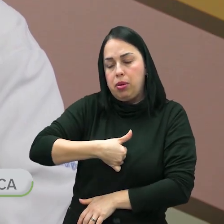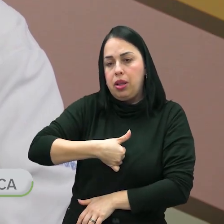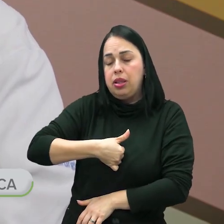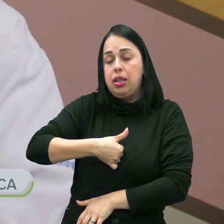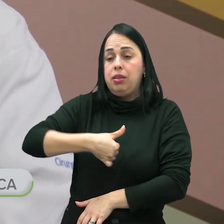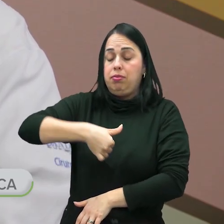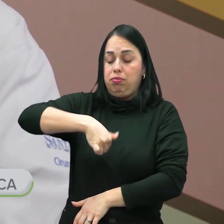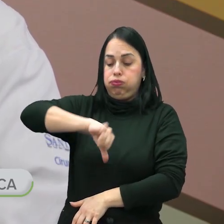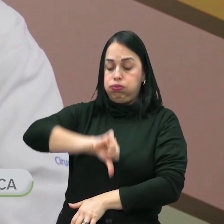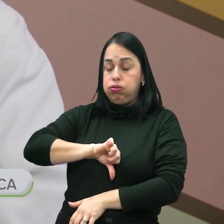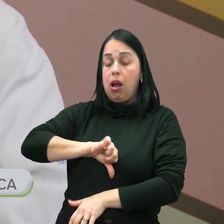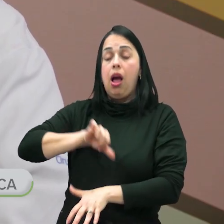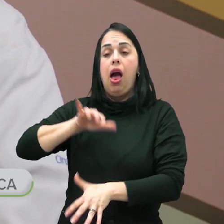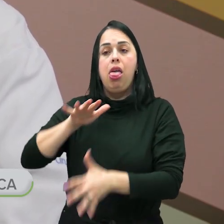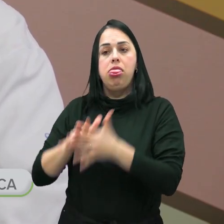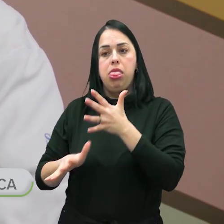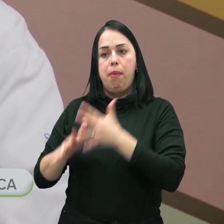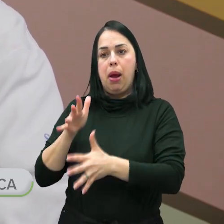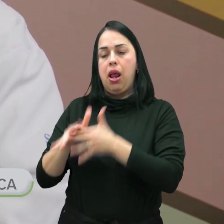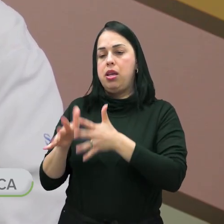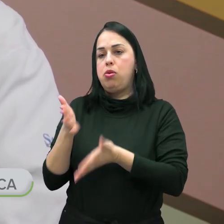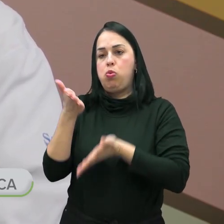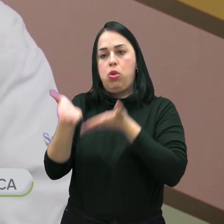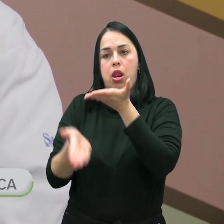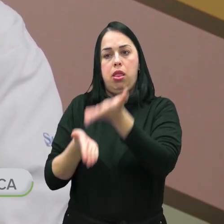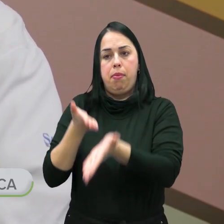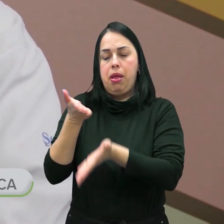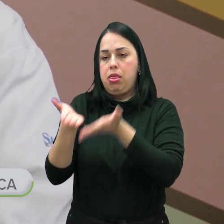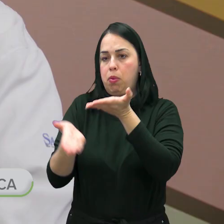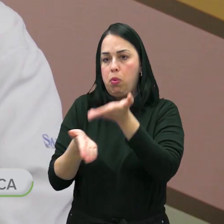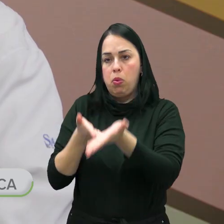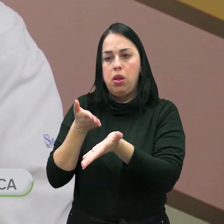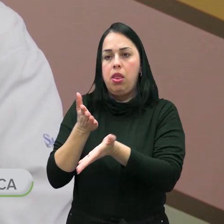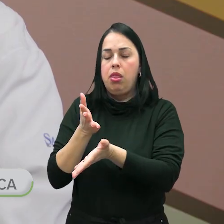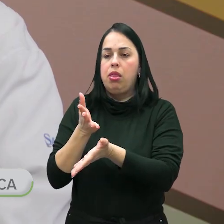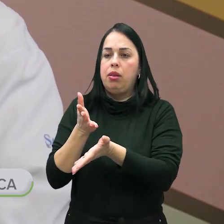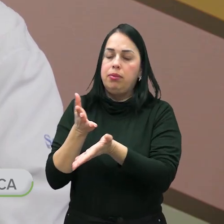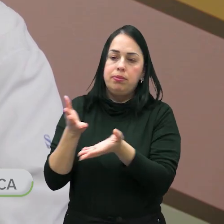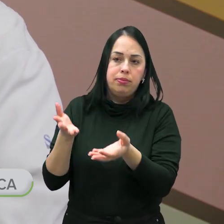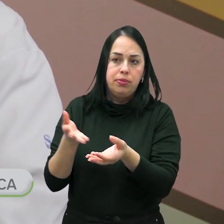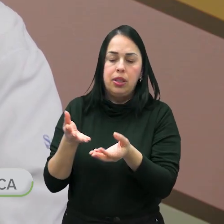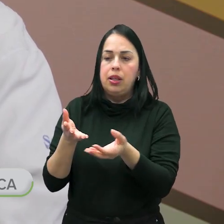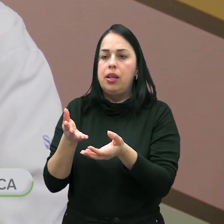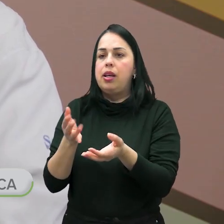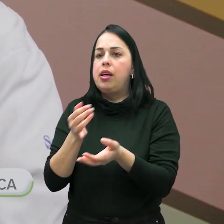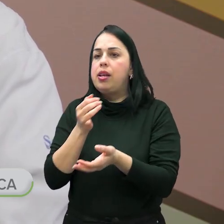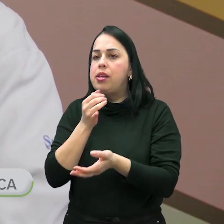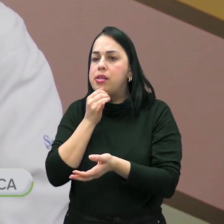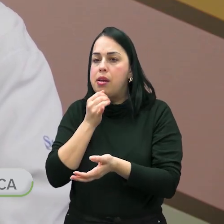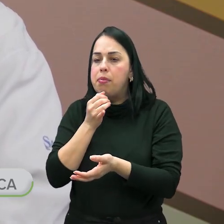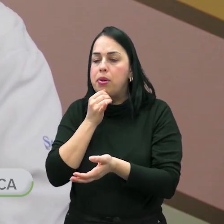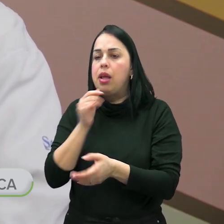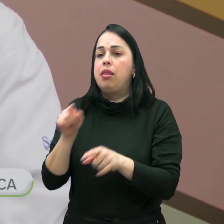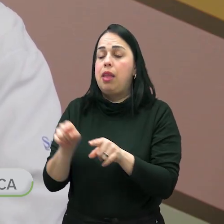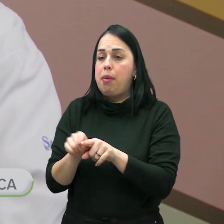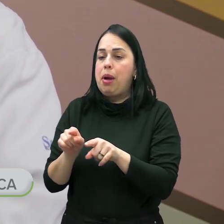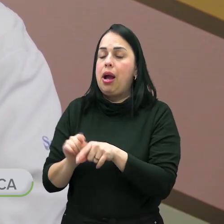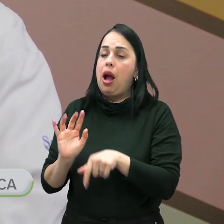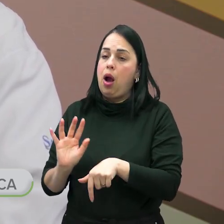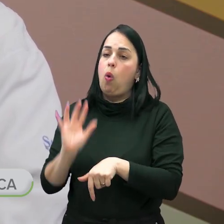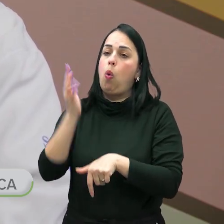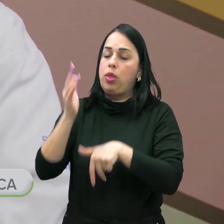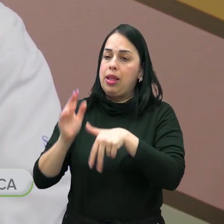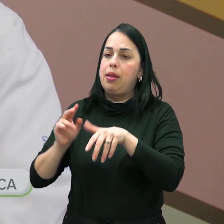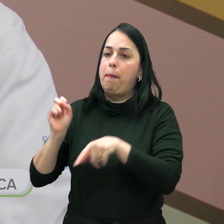isso pode dificultar a resposta, principalmente, por exemplo, para infecções para fungos, favorece